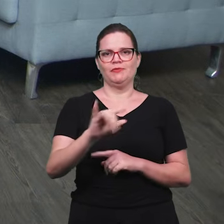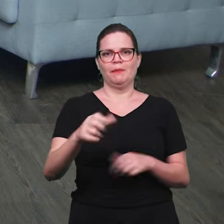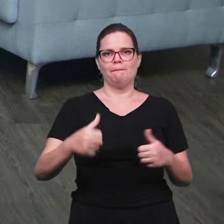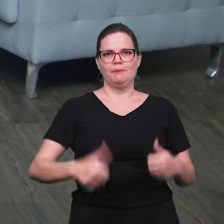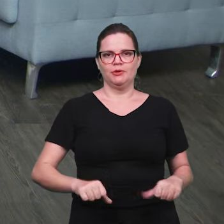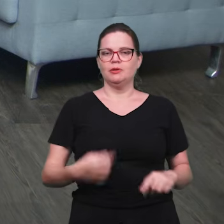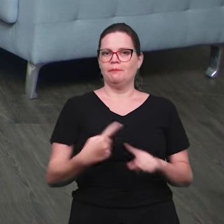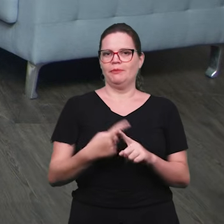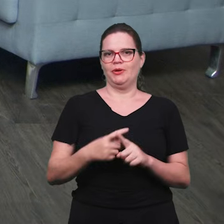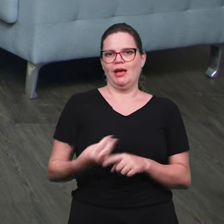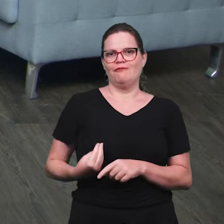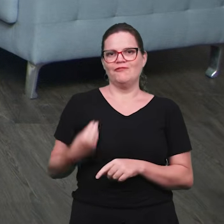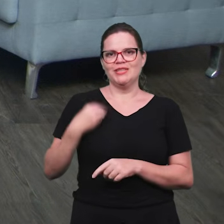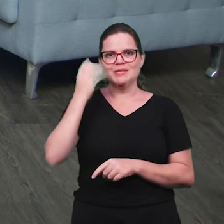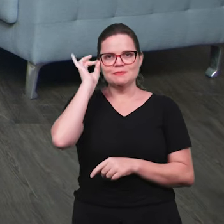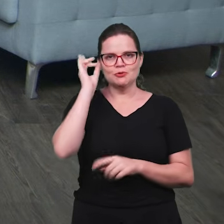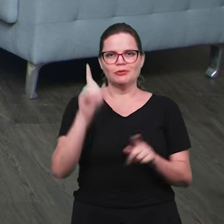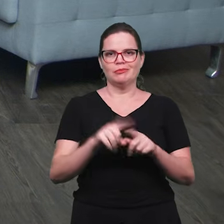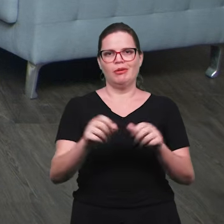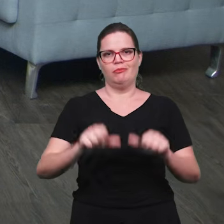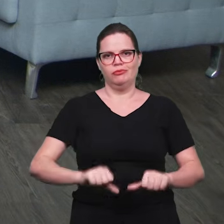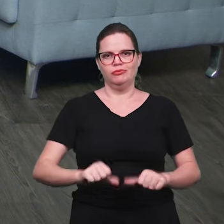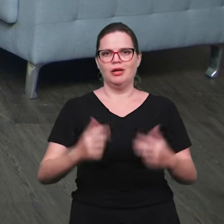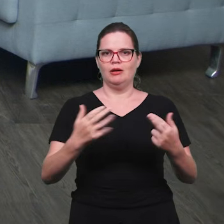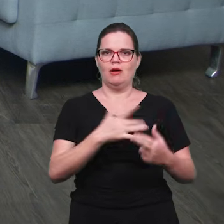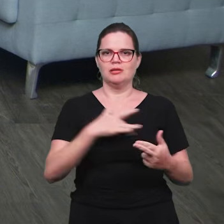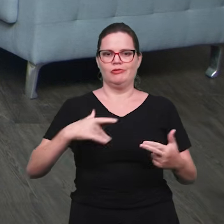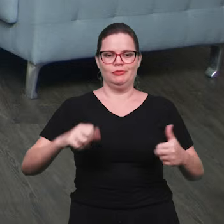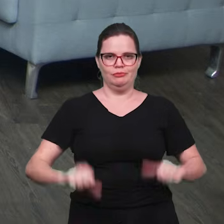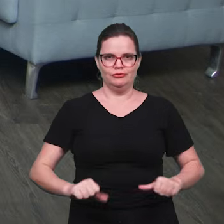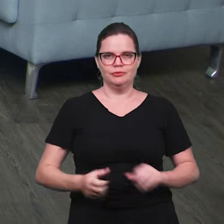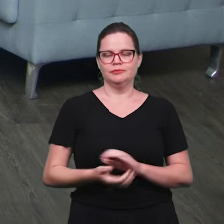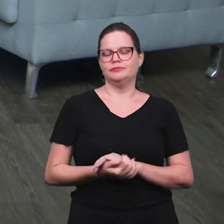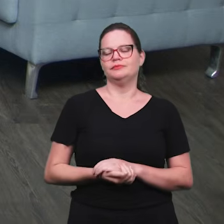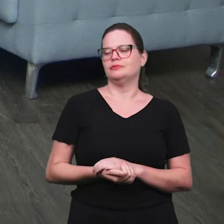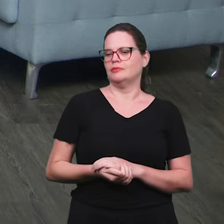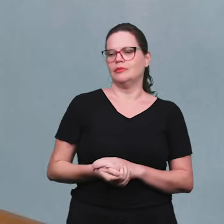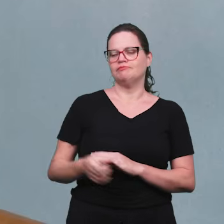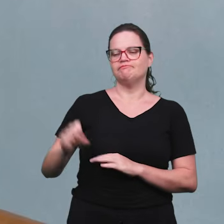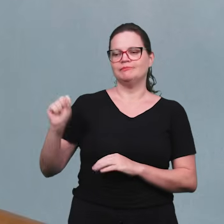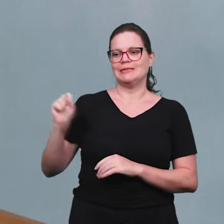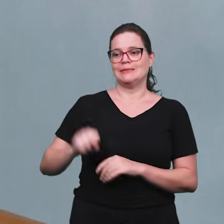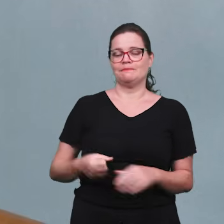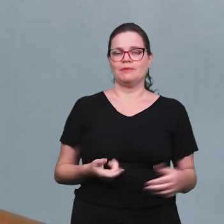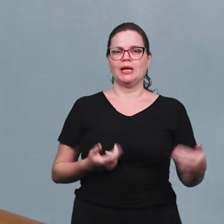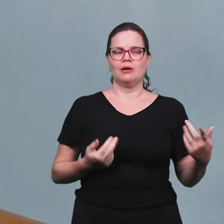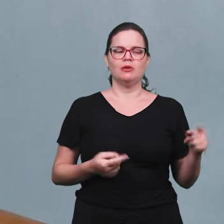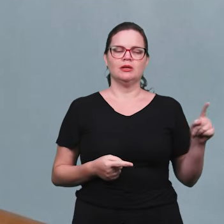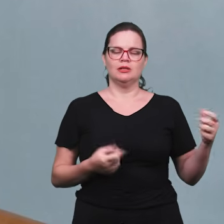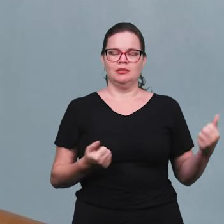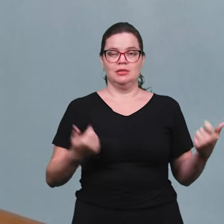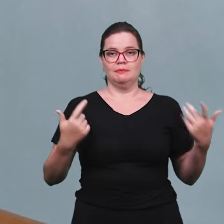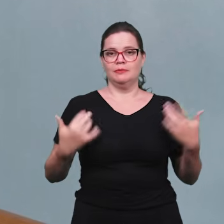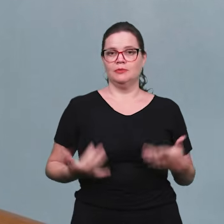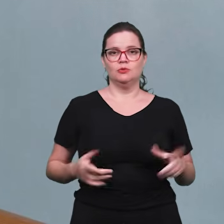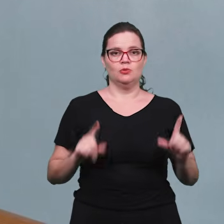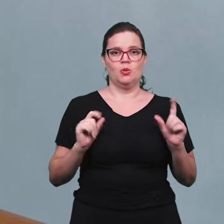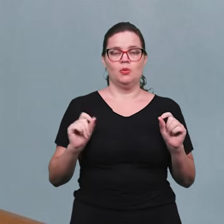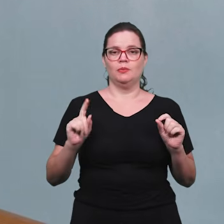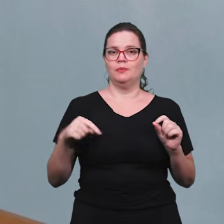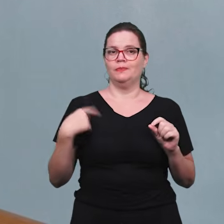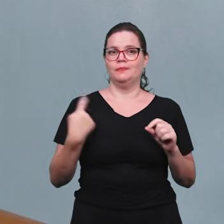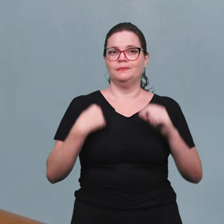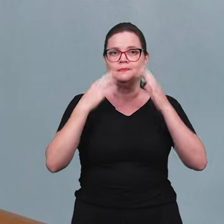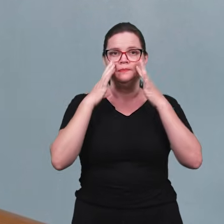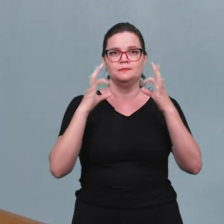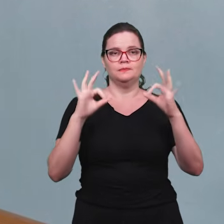saúde física, a saúde espiritual também, é a mesma coisa, né? Mesma coisa. É interessante que a colocação de Daniel, porque nós observamos o